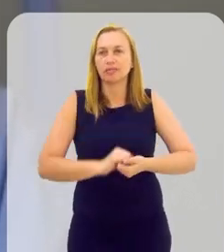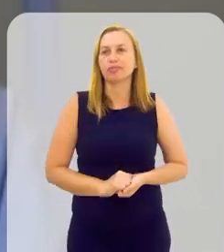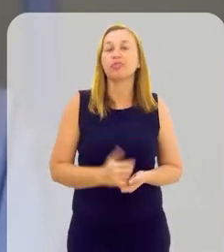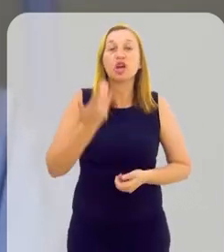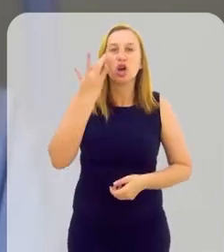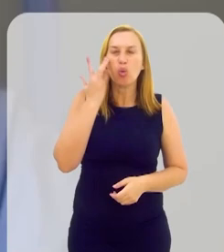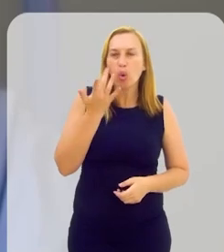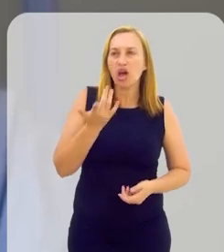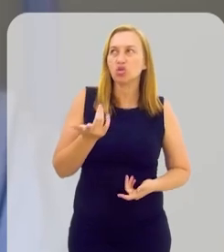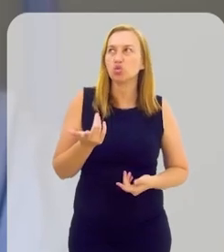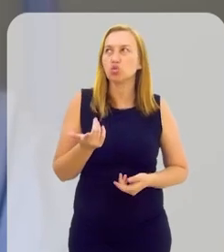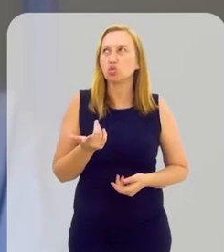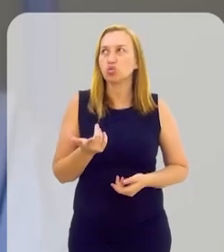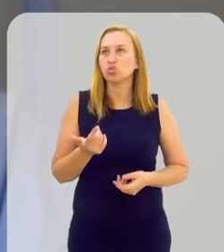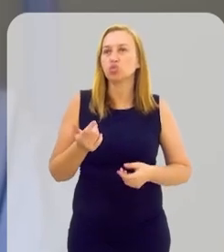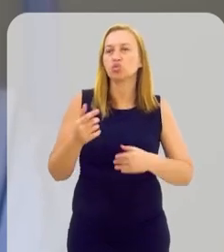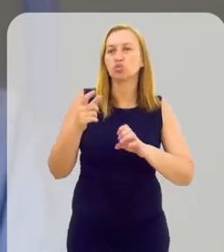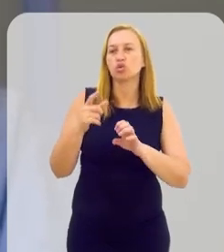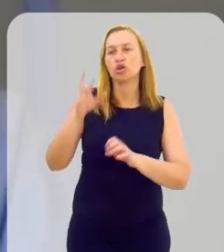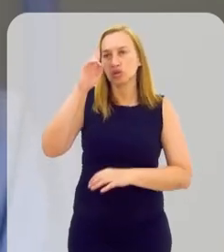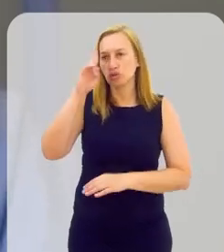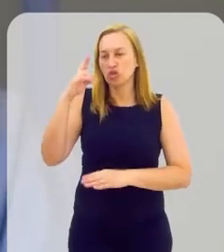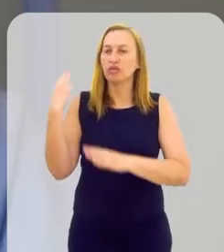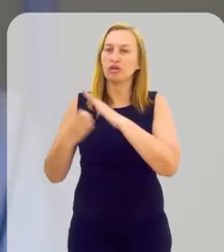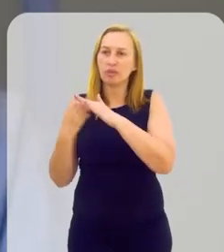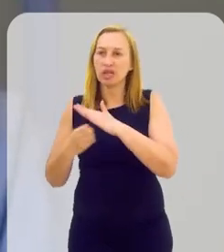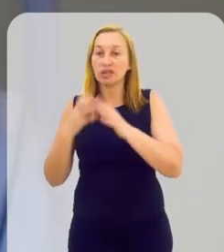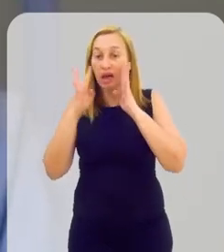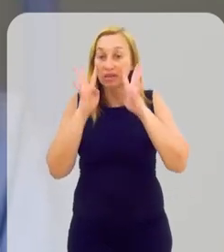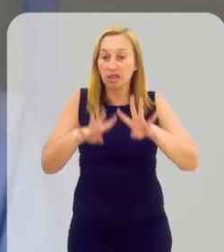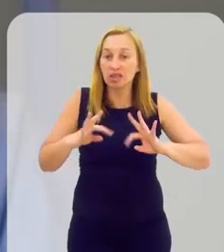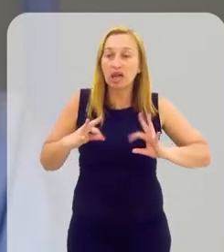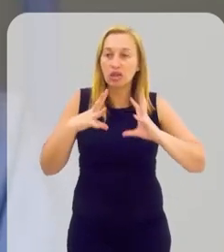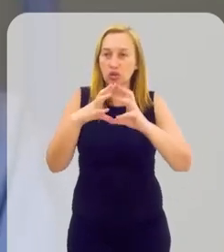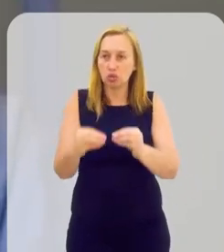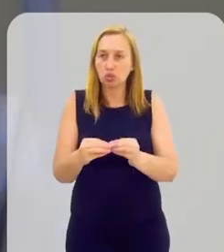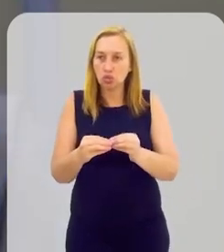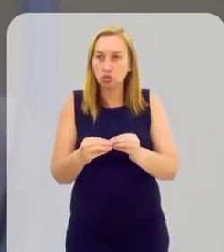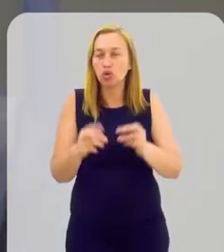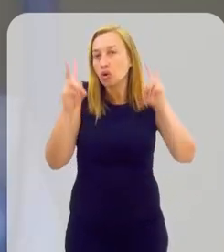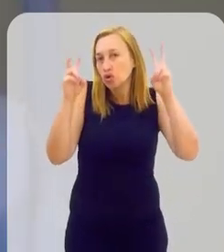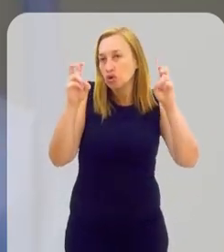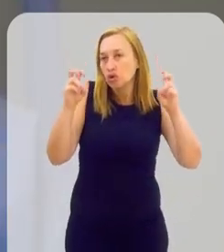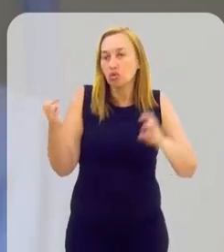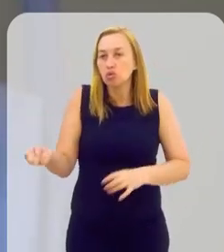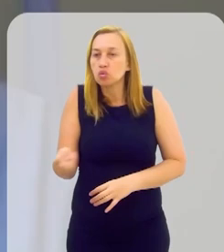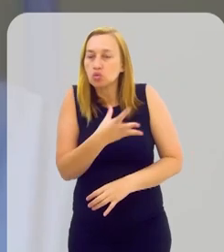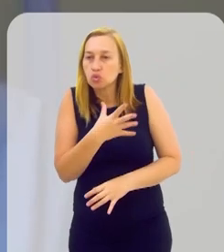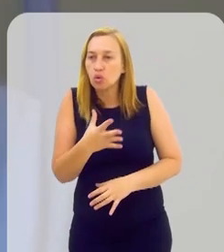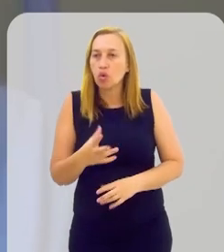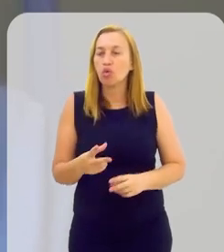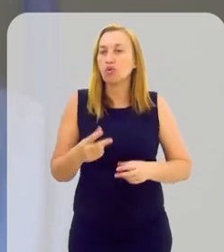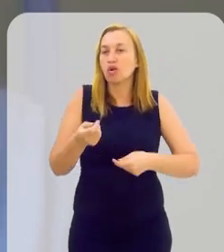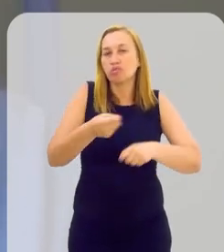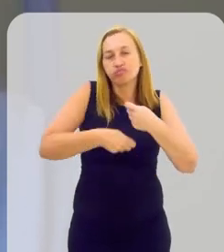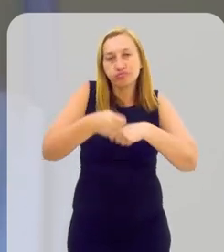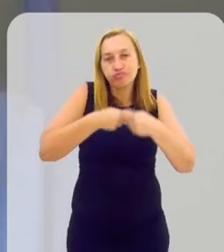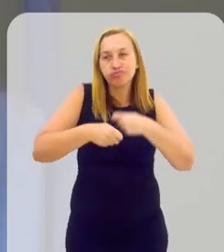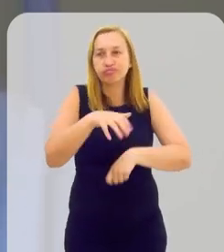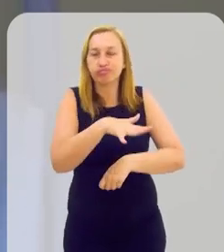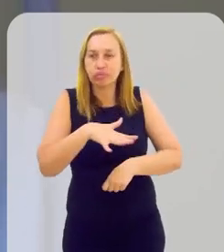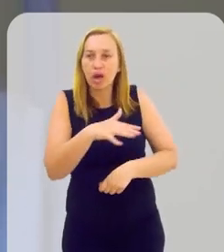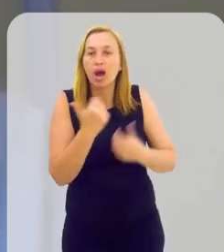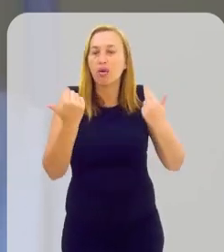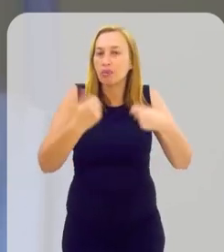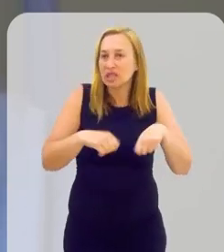de uma nova realidade comercial. Eu acho que o empresário tem que estar atento às questões que envolvem uma